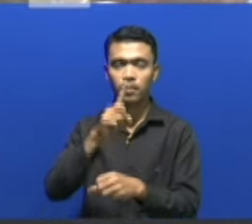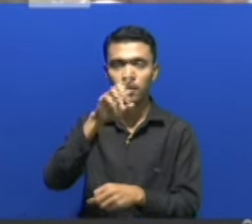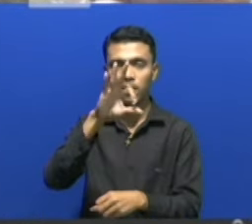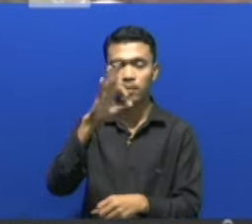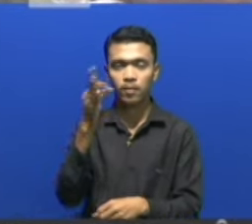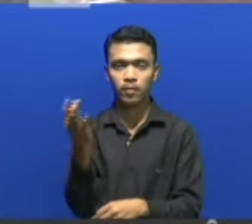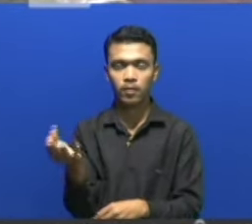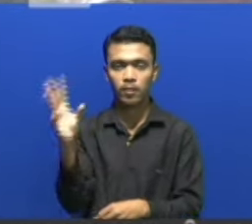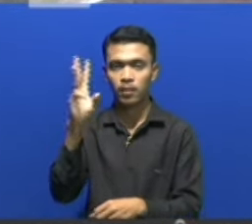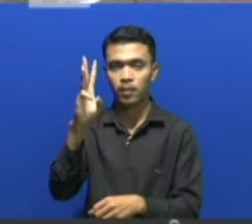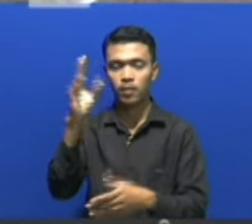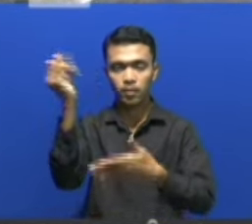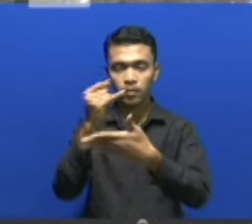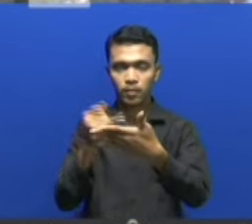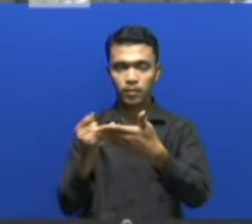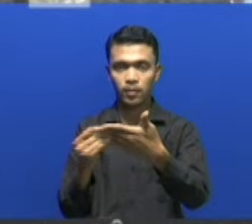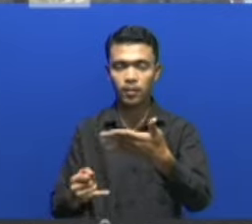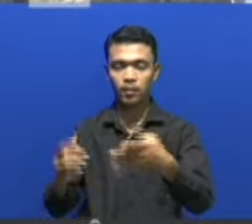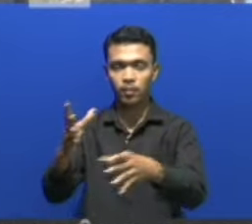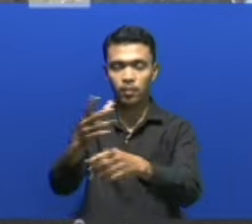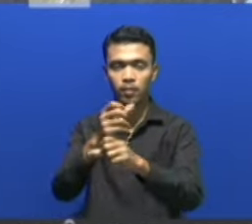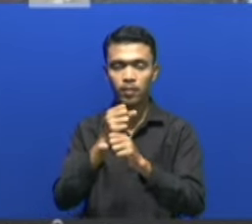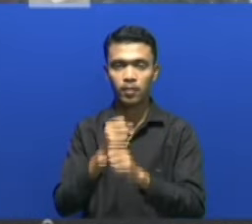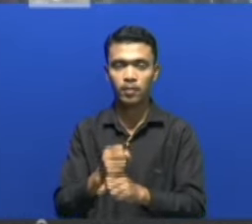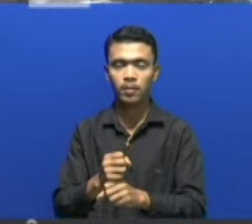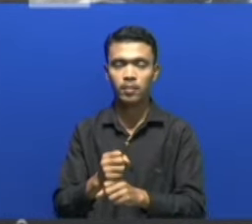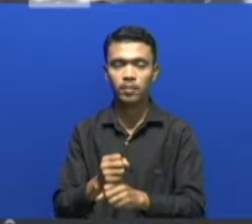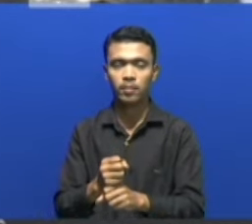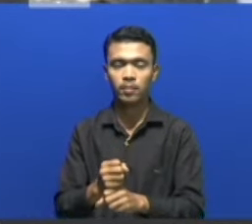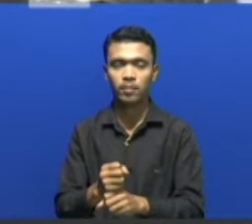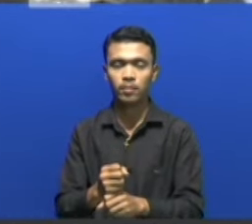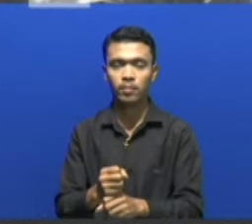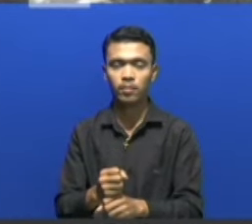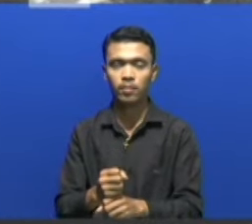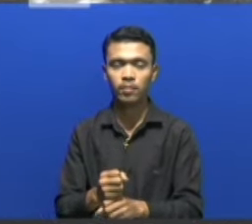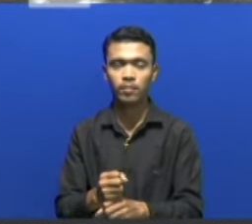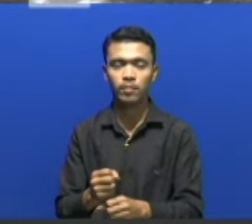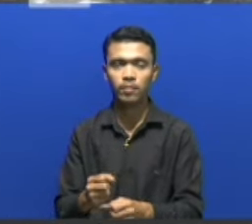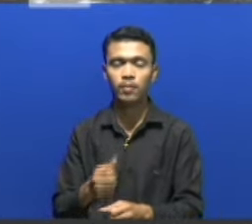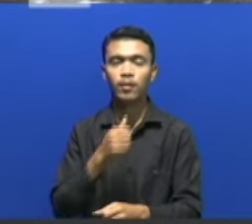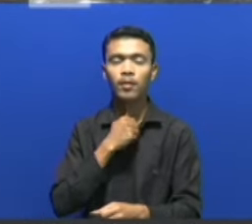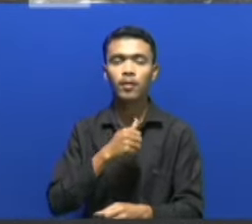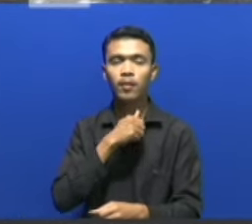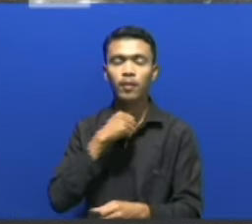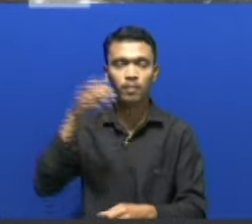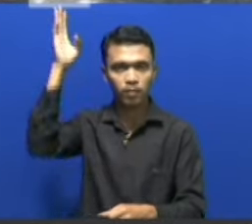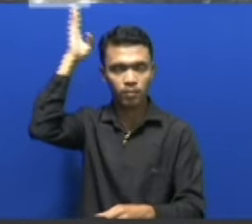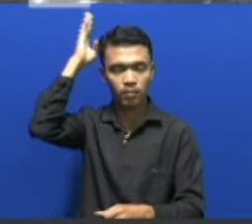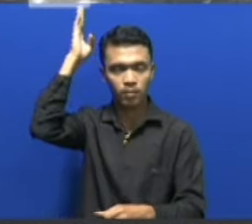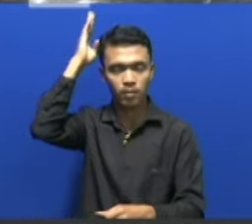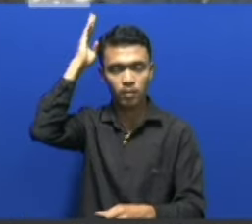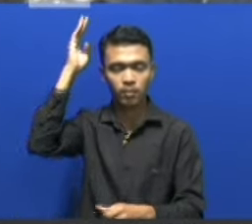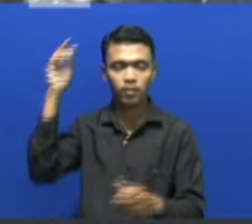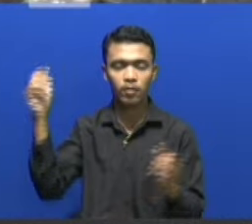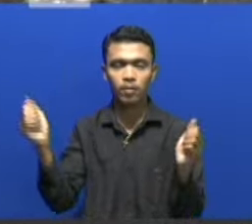e pinta espandu ko di simu ka ho di wangira amu amu bispo Don Carlos Jimenez Belo